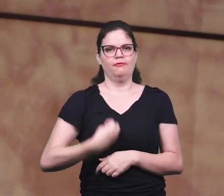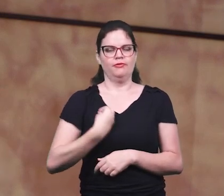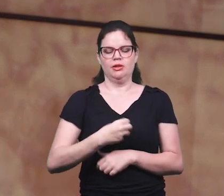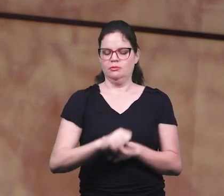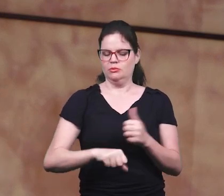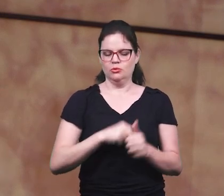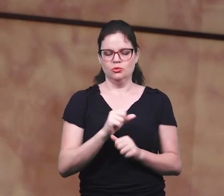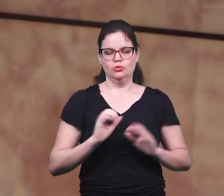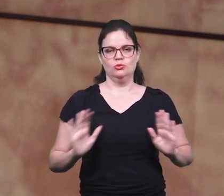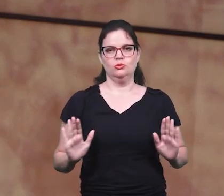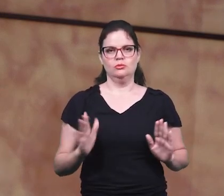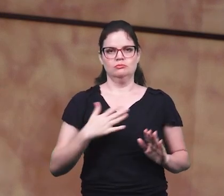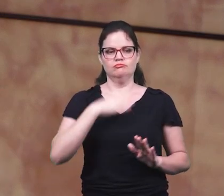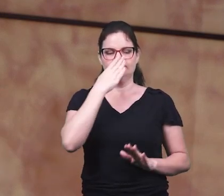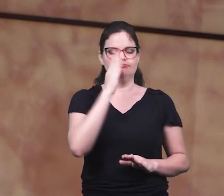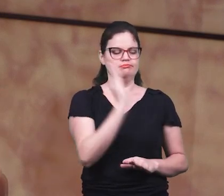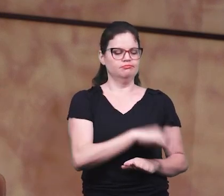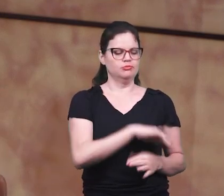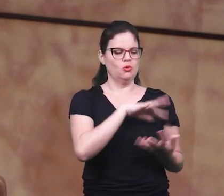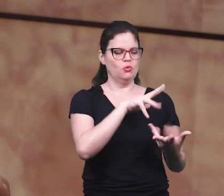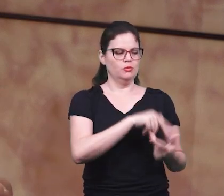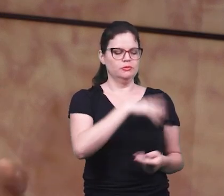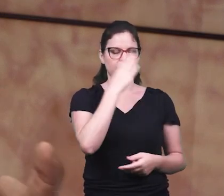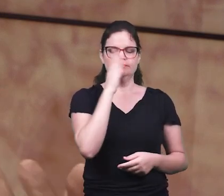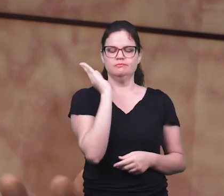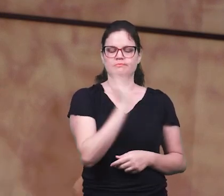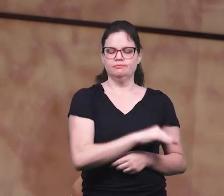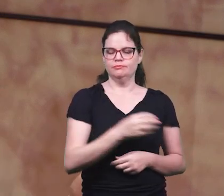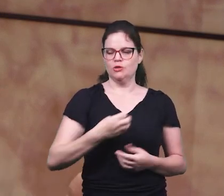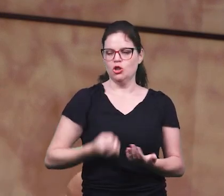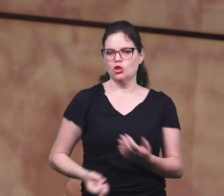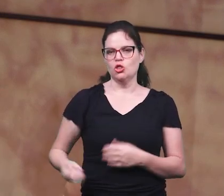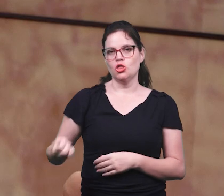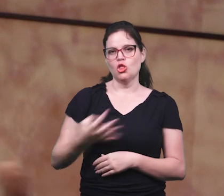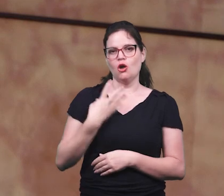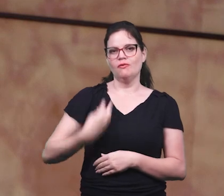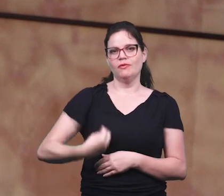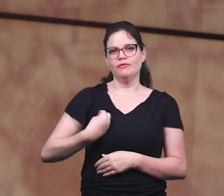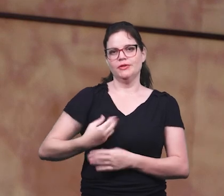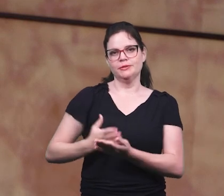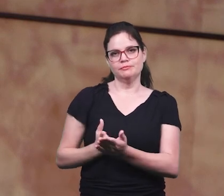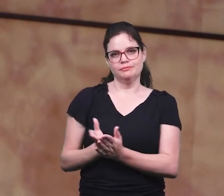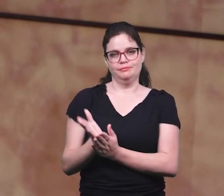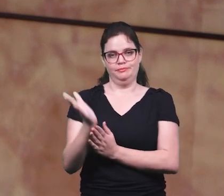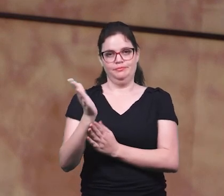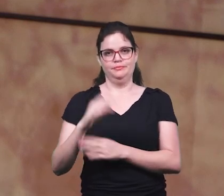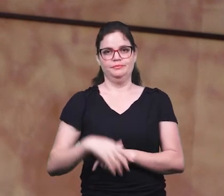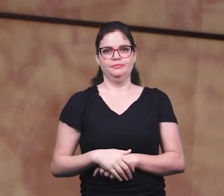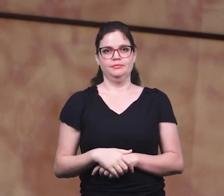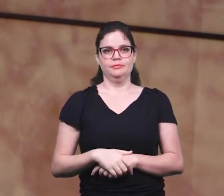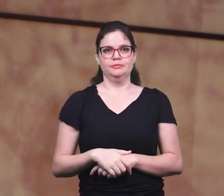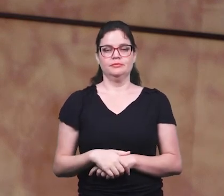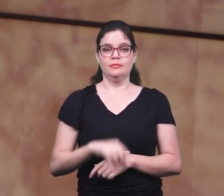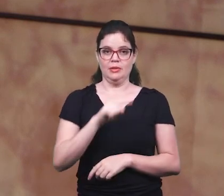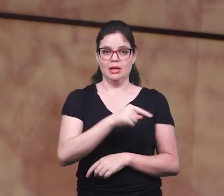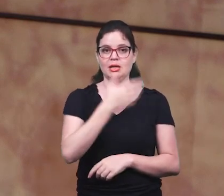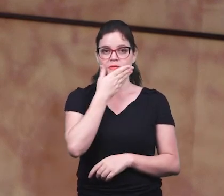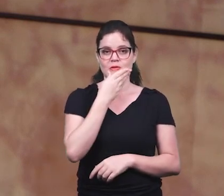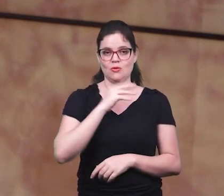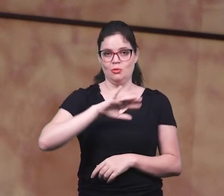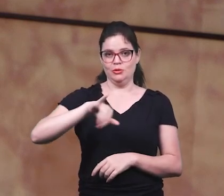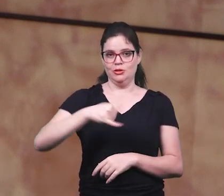mudou, ele renunciou ao mundo e resolveu seguir aquela nova vida. E Savonarola,